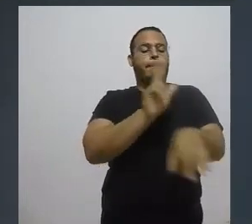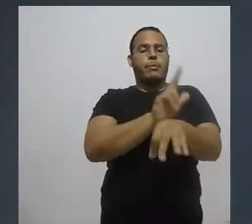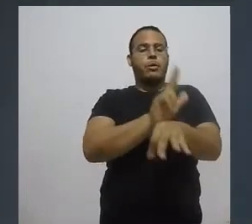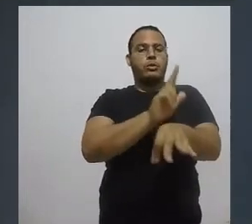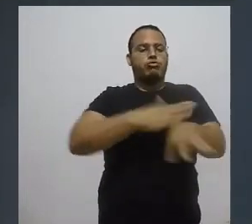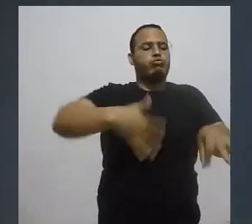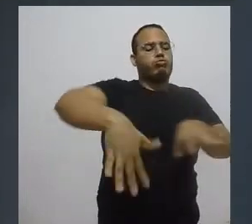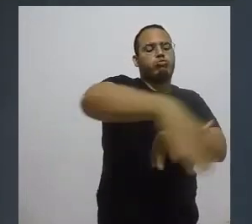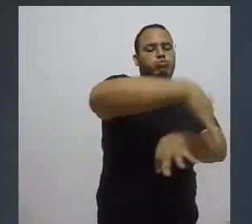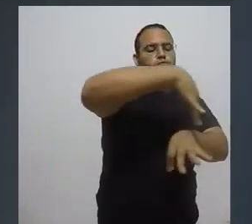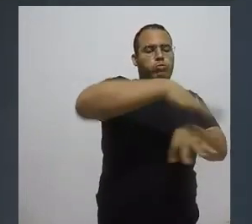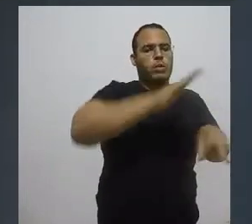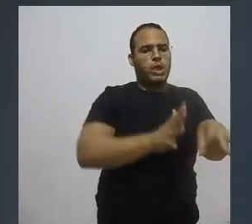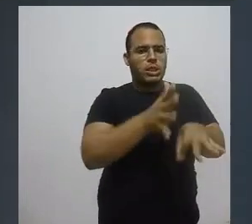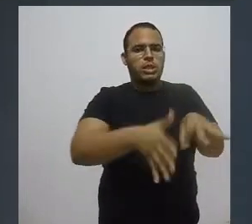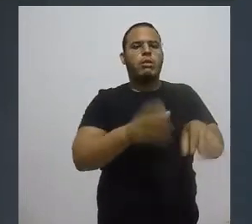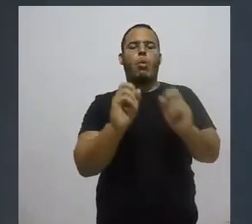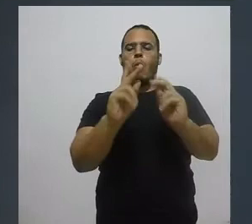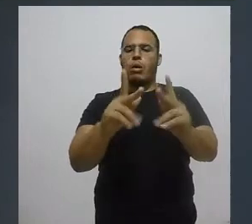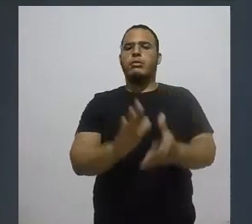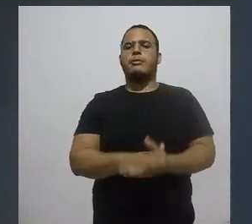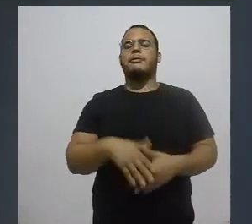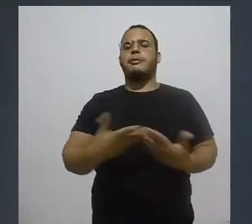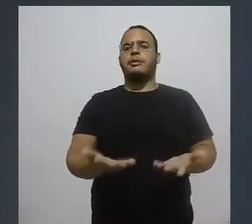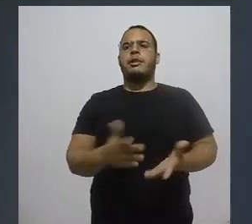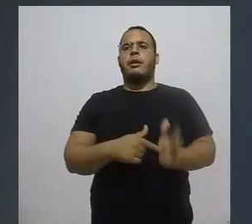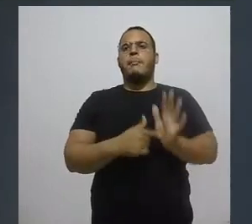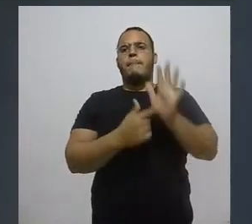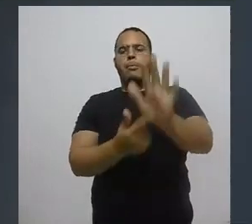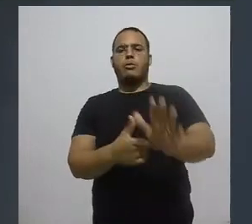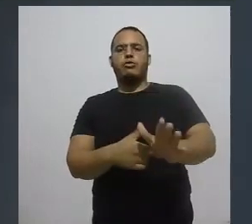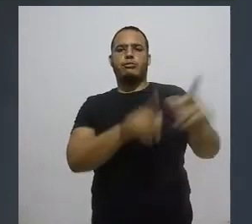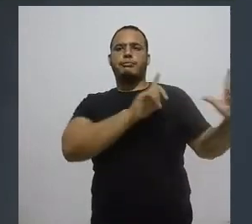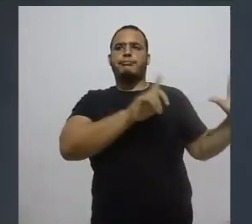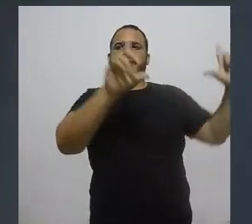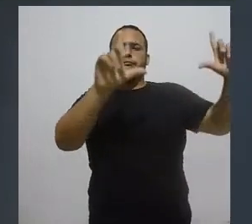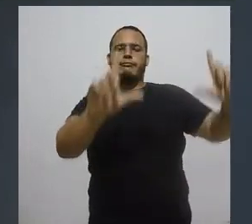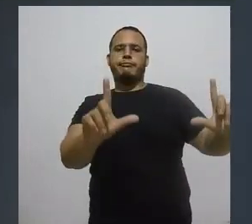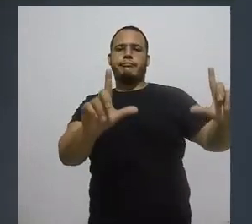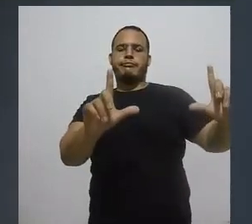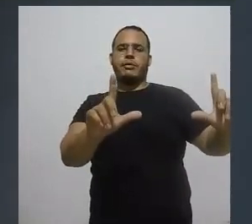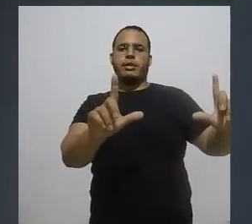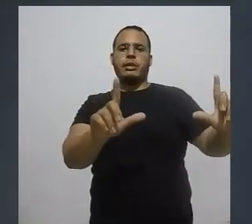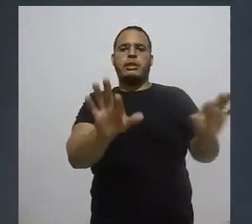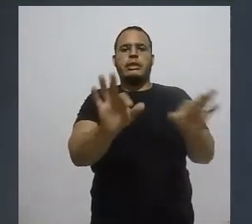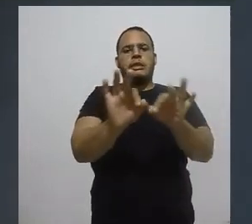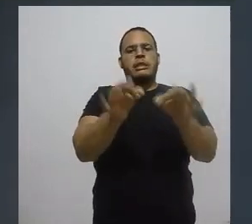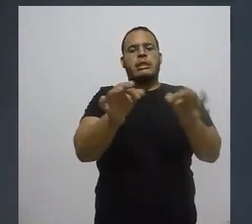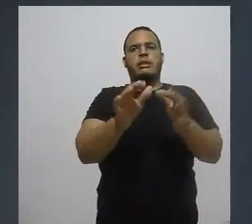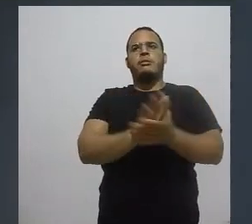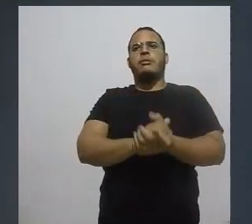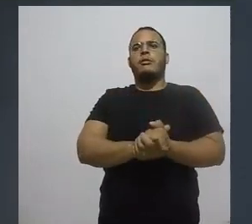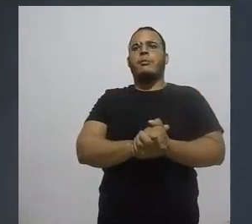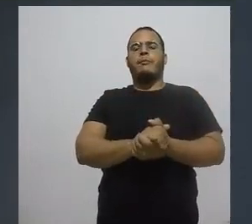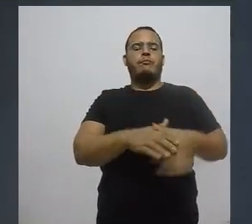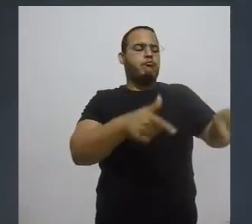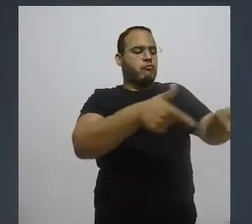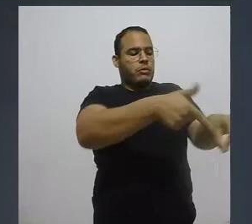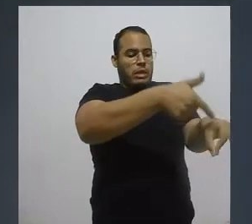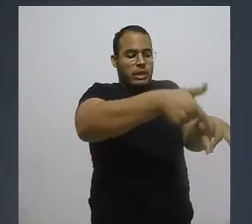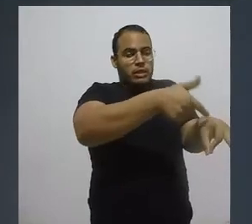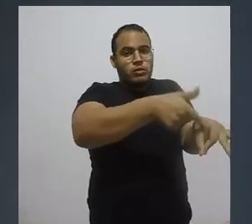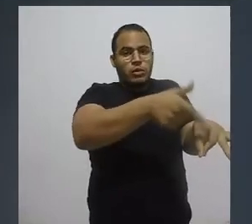Aqui a gente tem, né, o que seria essa vulva, essa parte externa da mulher. A gente tem aqui, ó, bem aqui na pontinha, o clitóris,